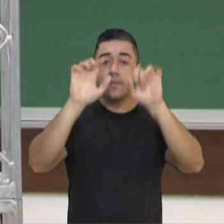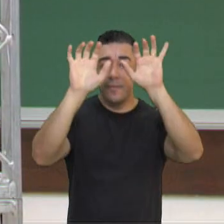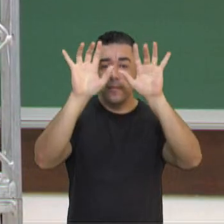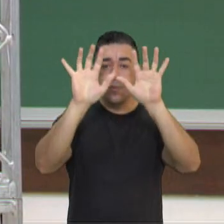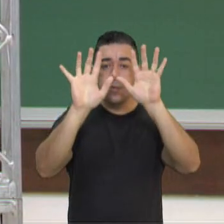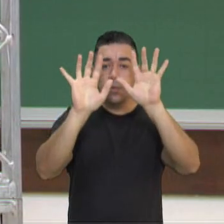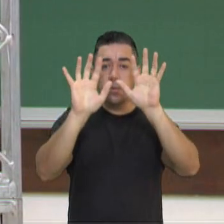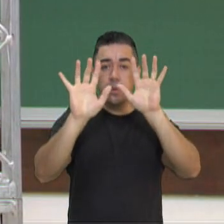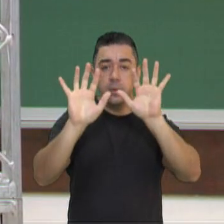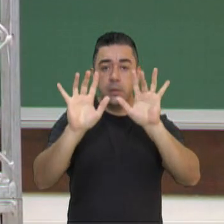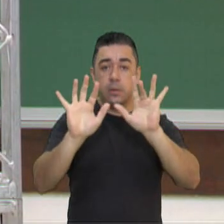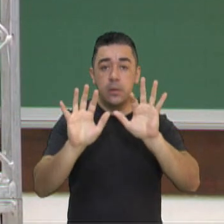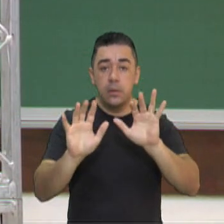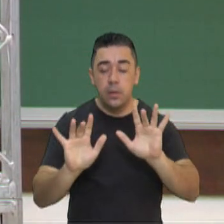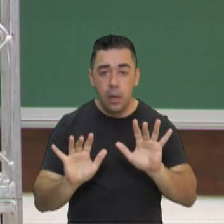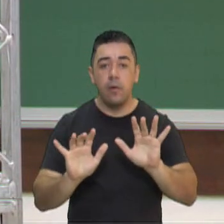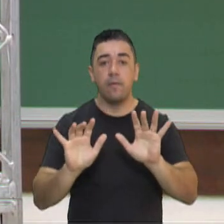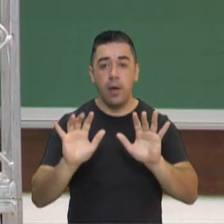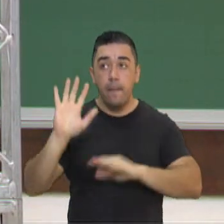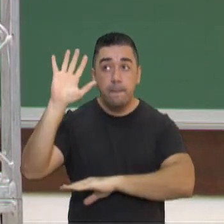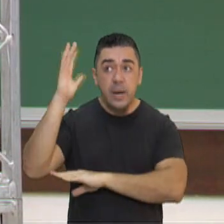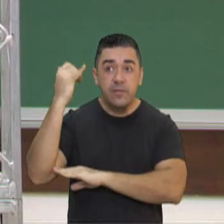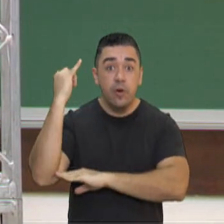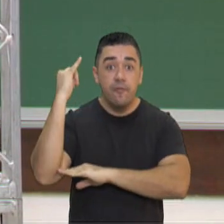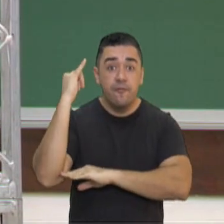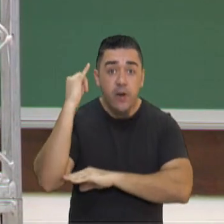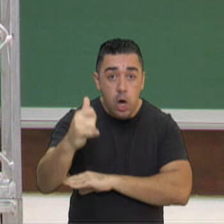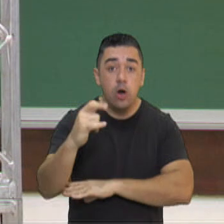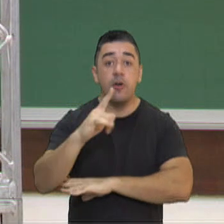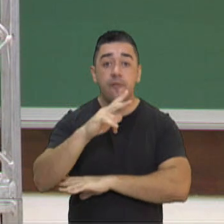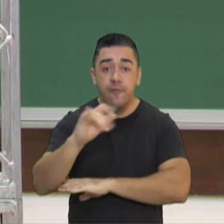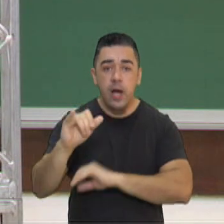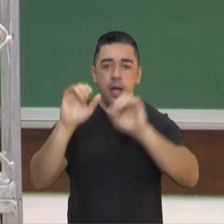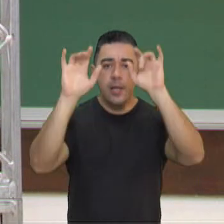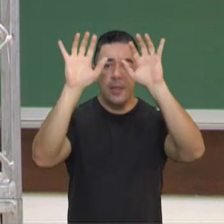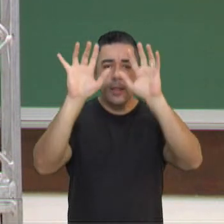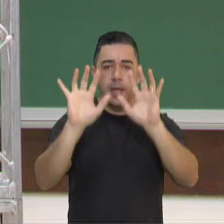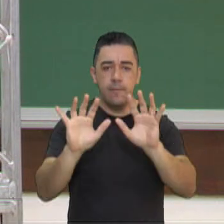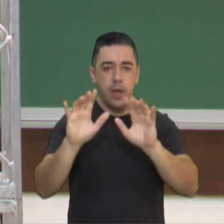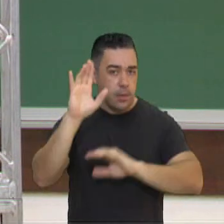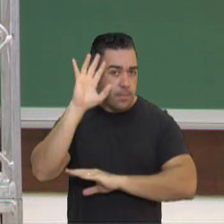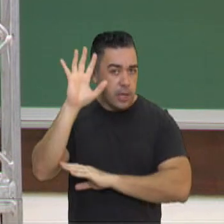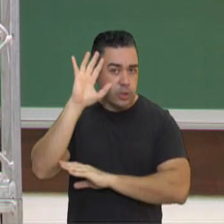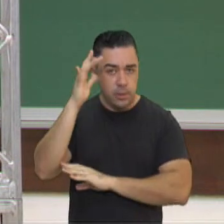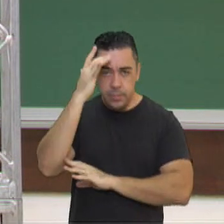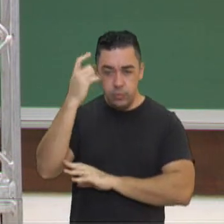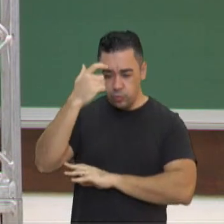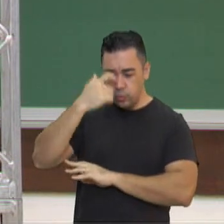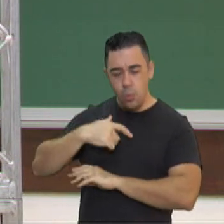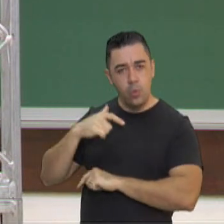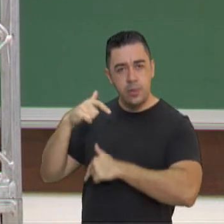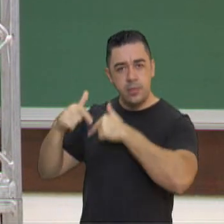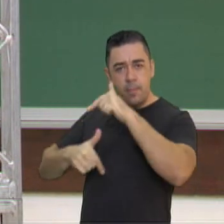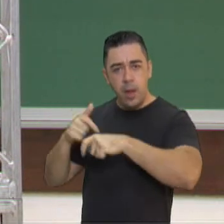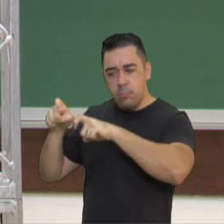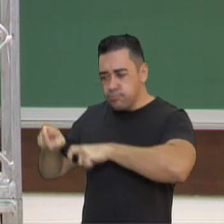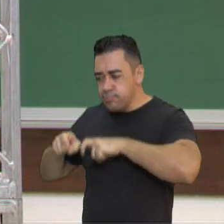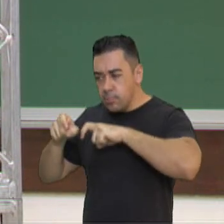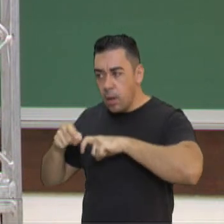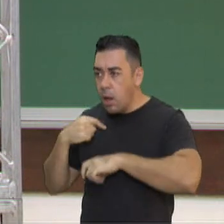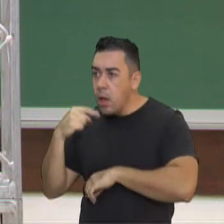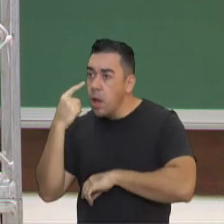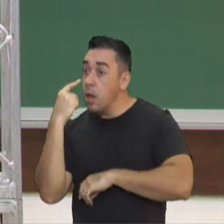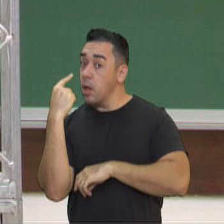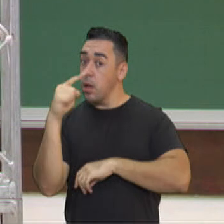a previsão alertava a neve. Agora imagina um agricultor, né? Se ele acompanhou a previsão,